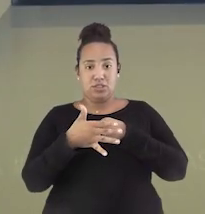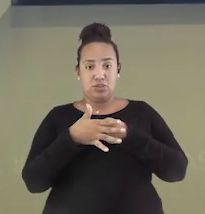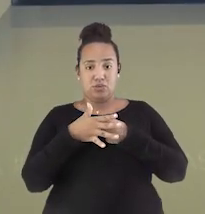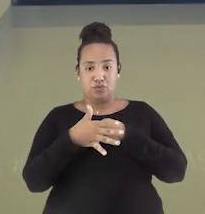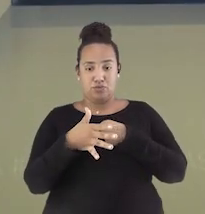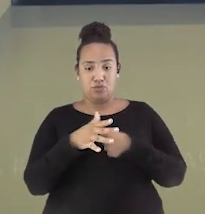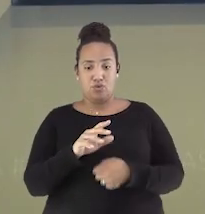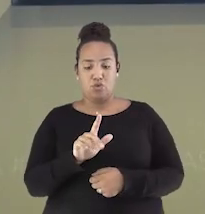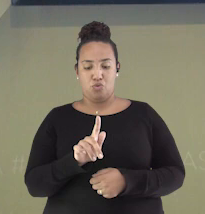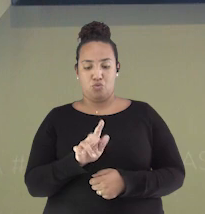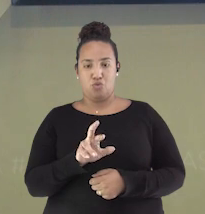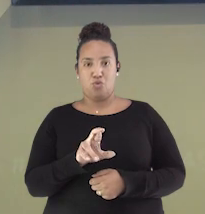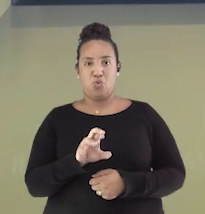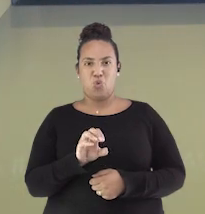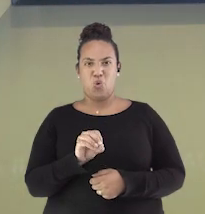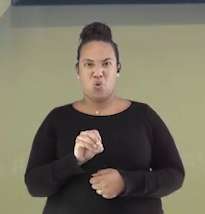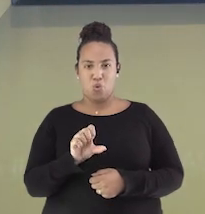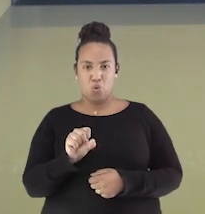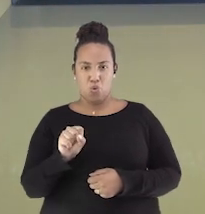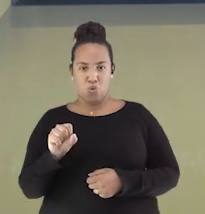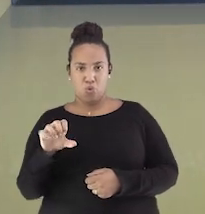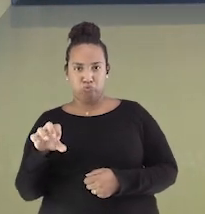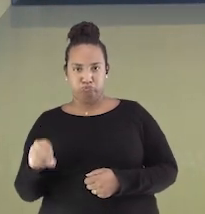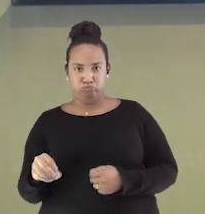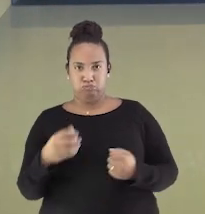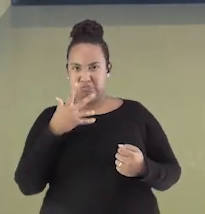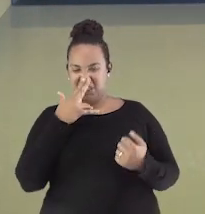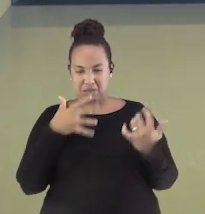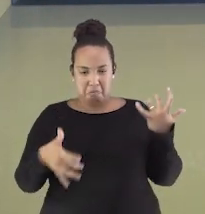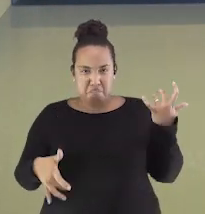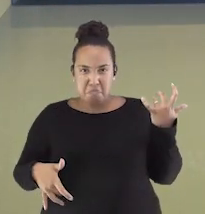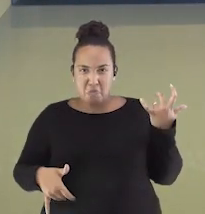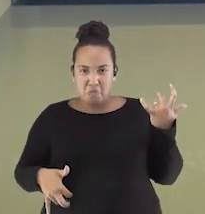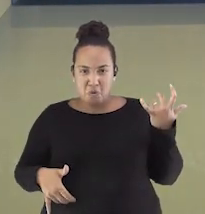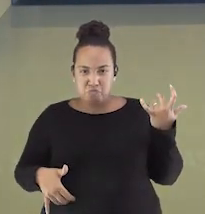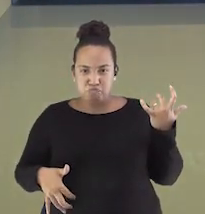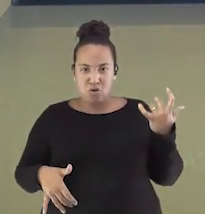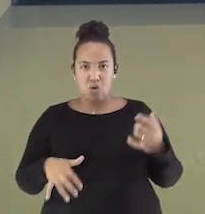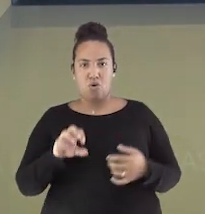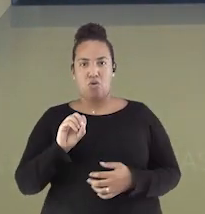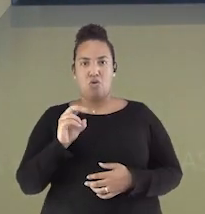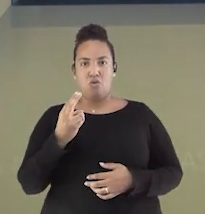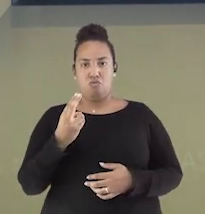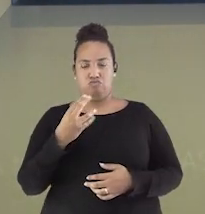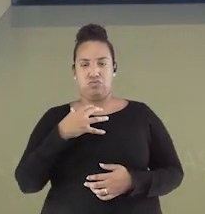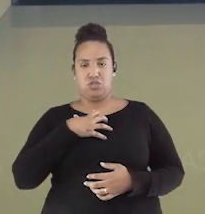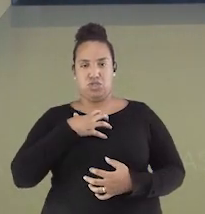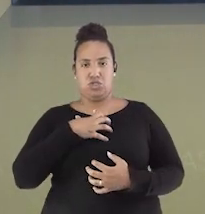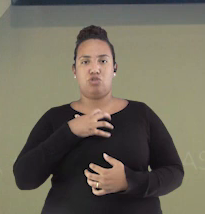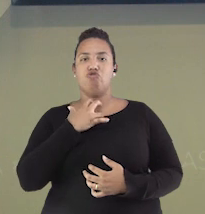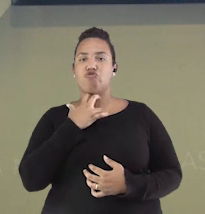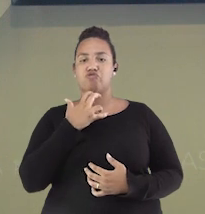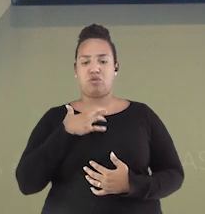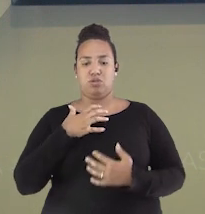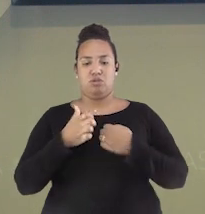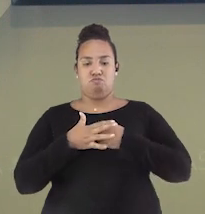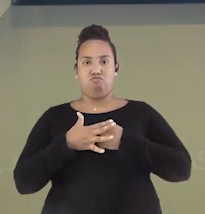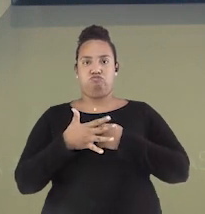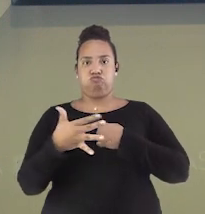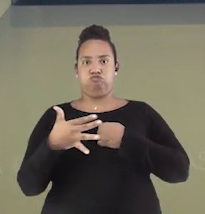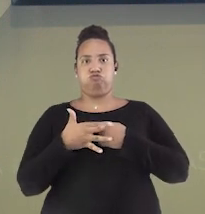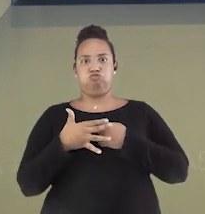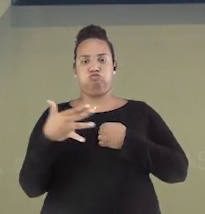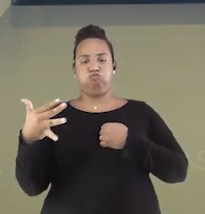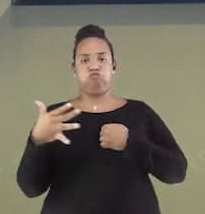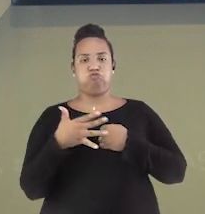gente considera chamar song Grosso aquele bem embaixo você já devem ter visto a pessoa que tem a voz bem grave